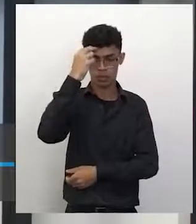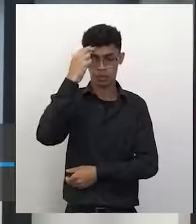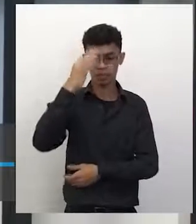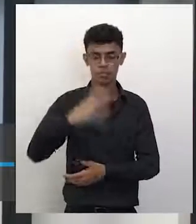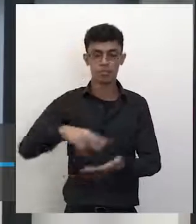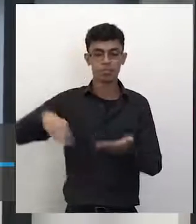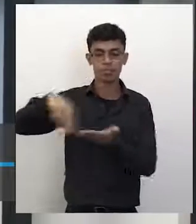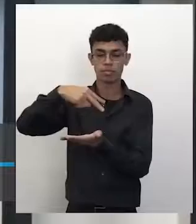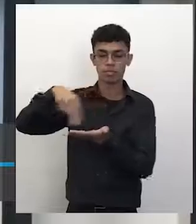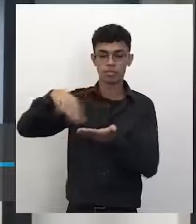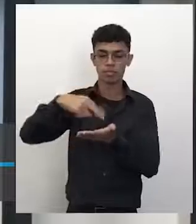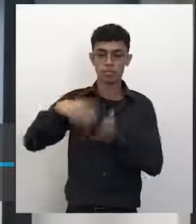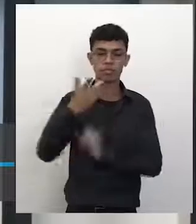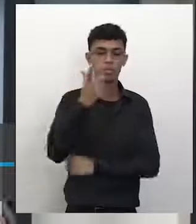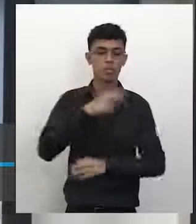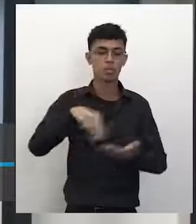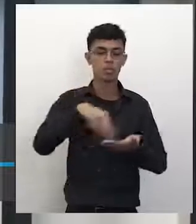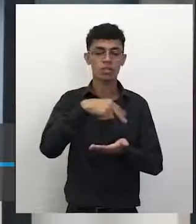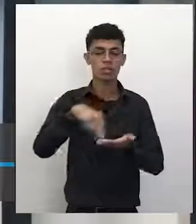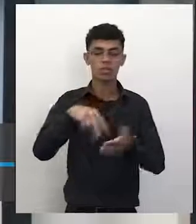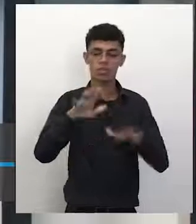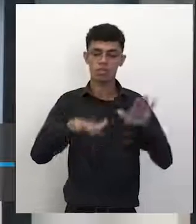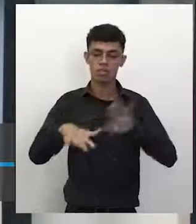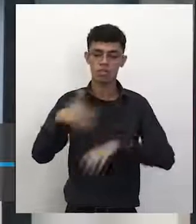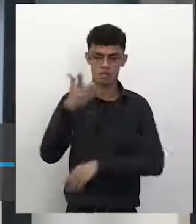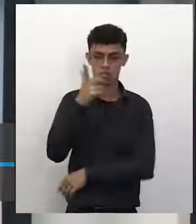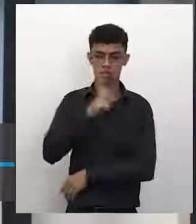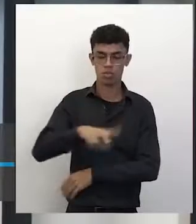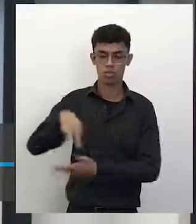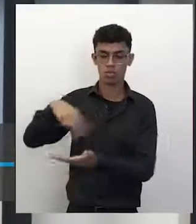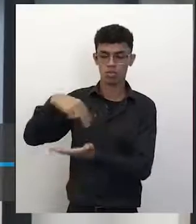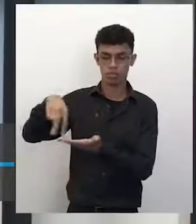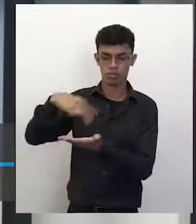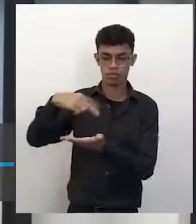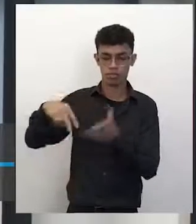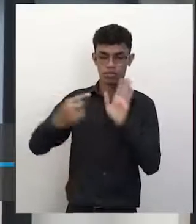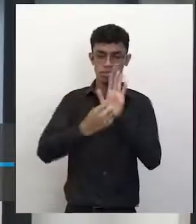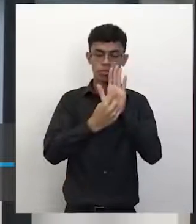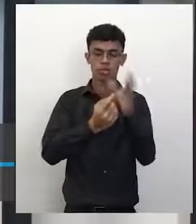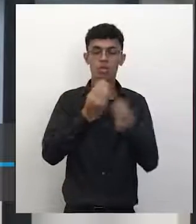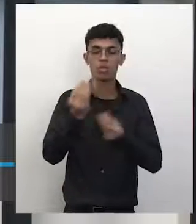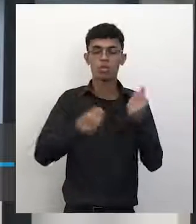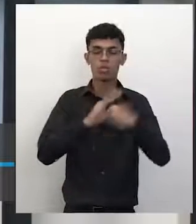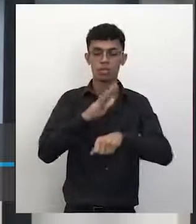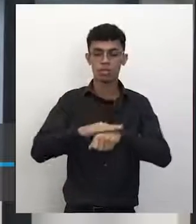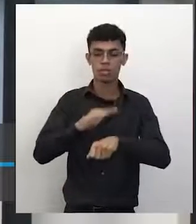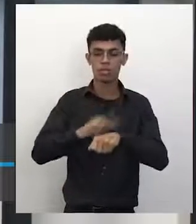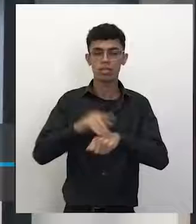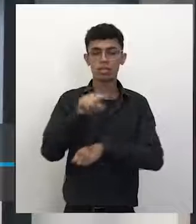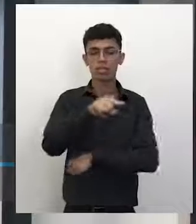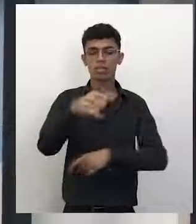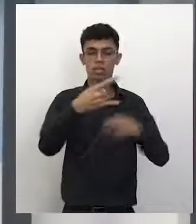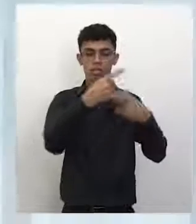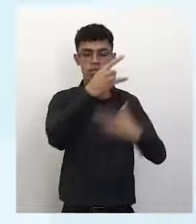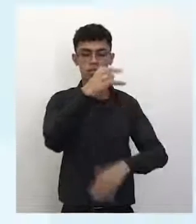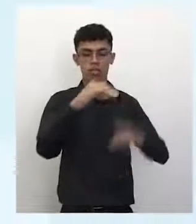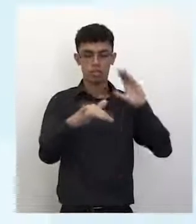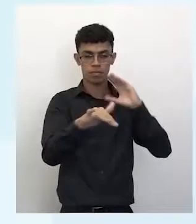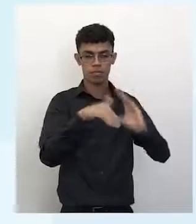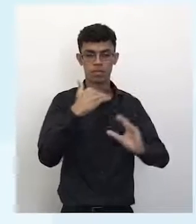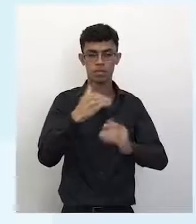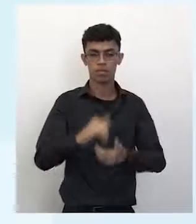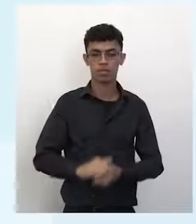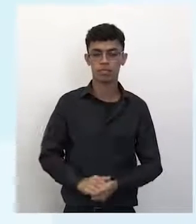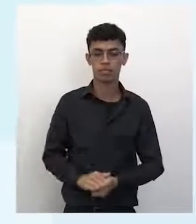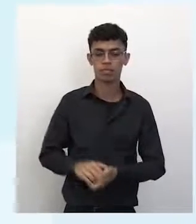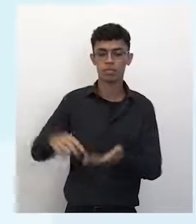de dança, não, eu não consigo dançar tudo que dá pra dançar, mas pelo menos a gente tem que mostrar como que é, né? Agora me conta aí pelo chat, turma,